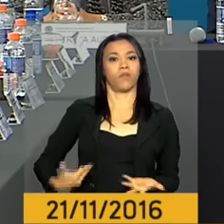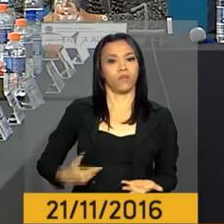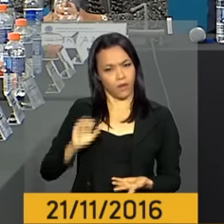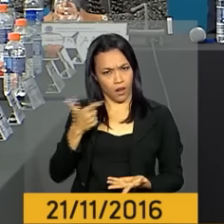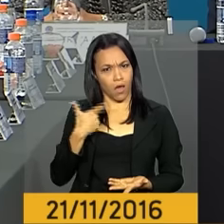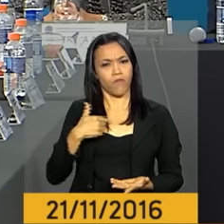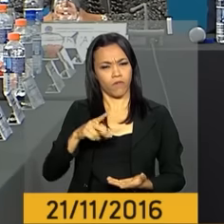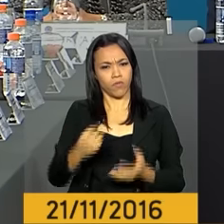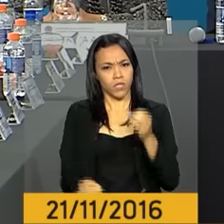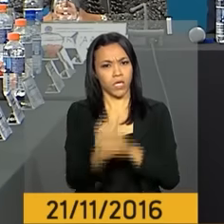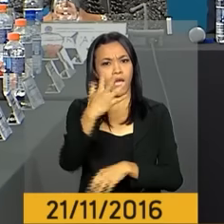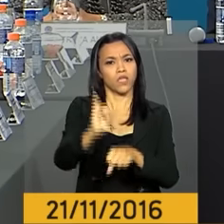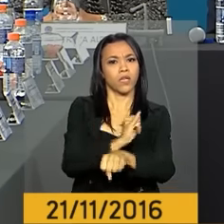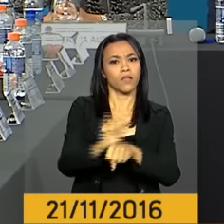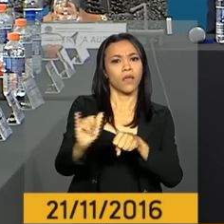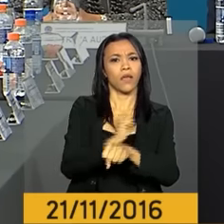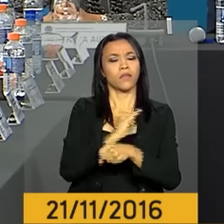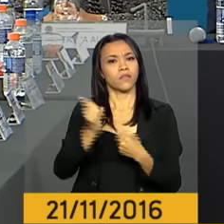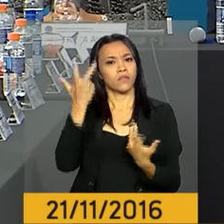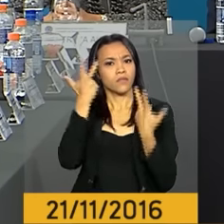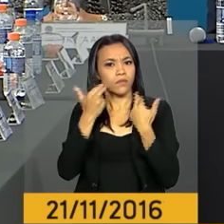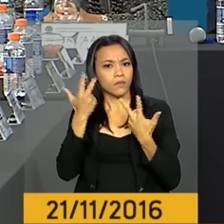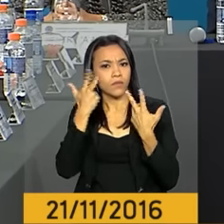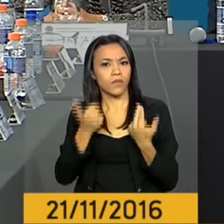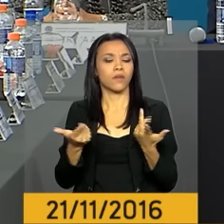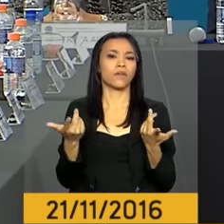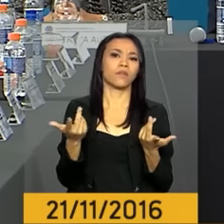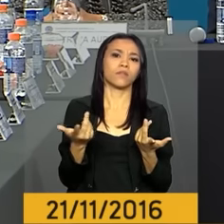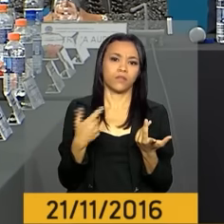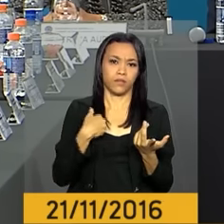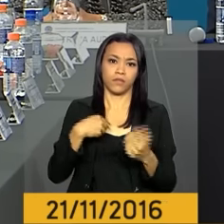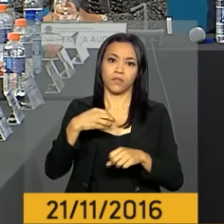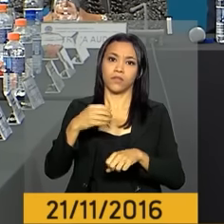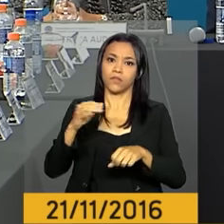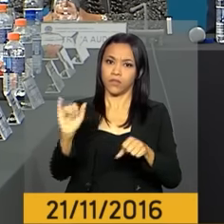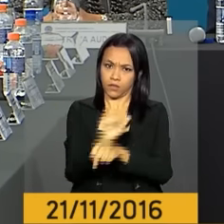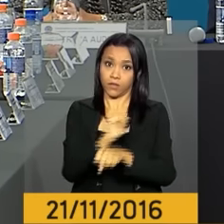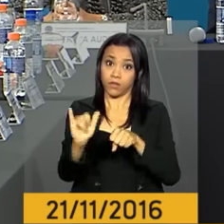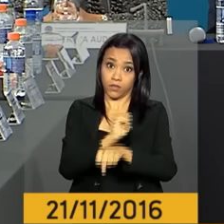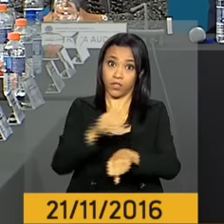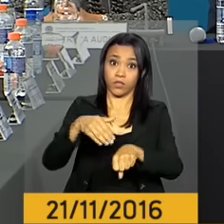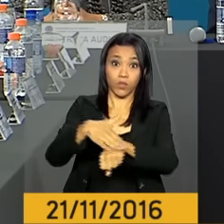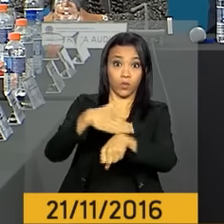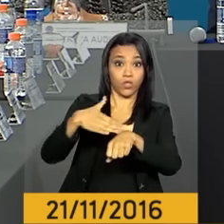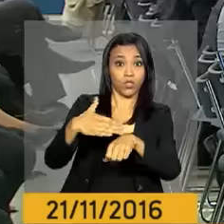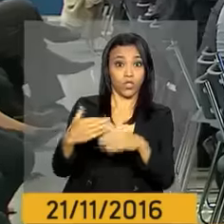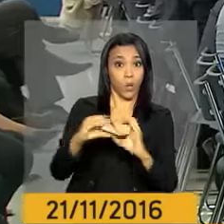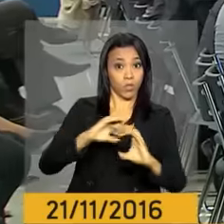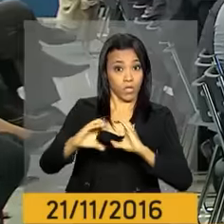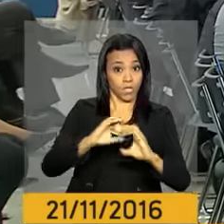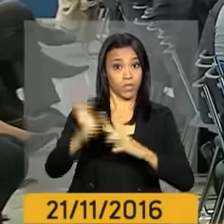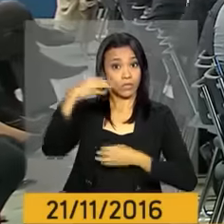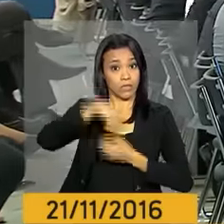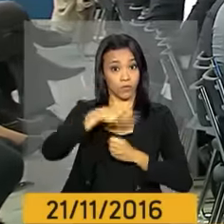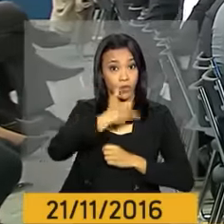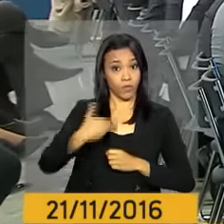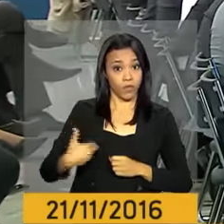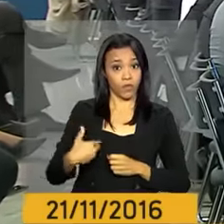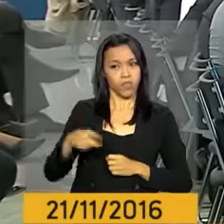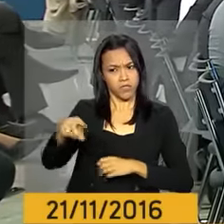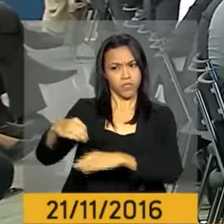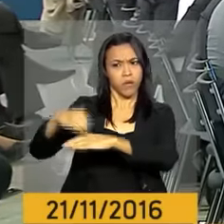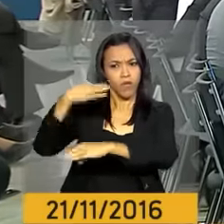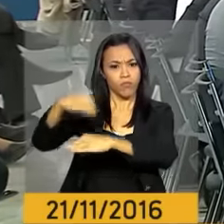instrumentos naturais, profissionais, de comunicação no próprio governo. Mas a comunicação melhor que se faz é